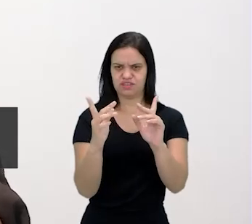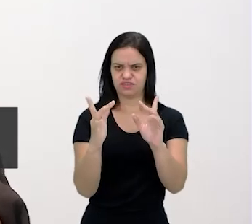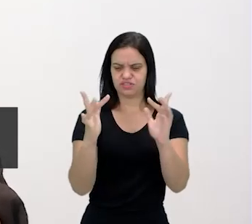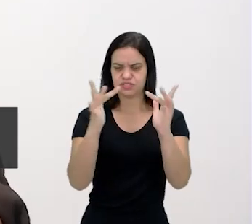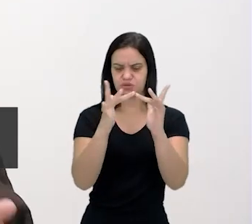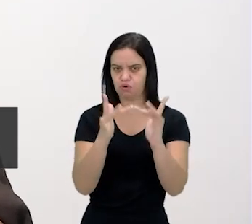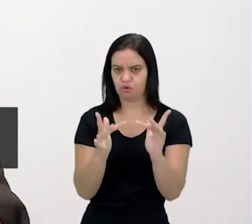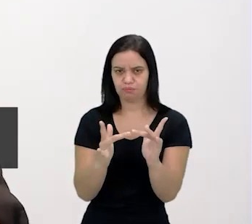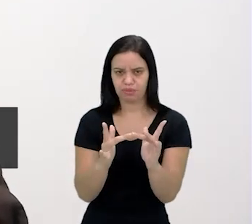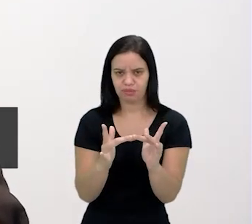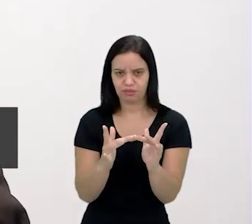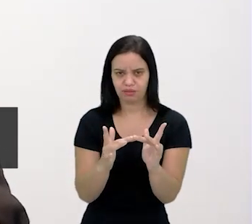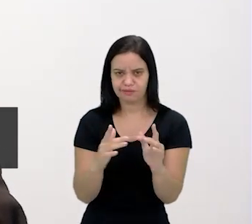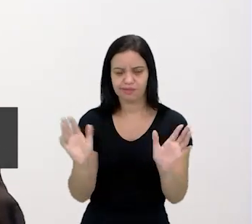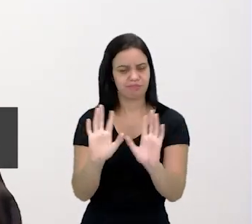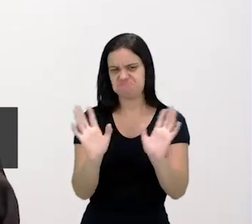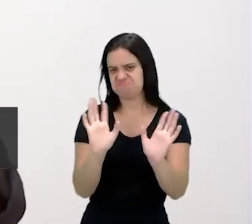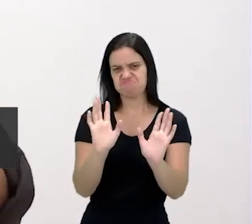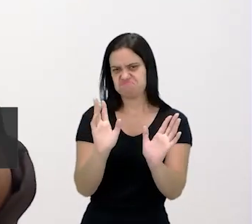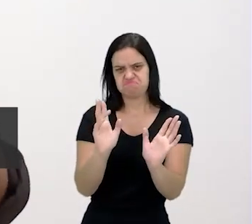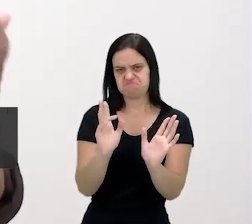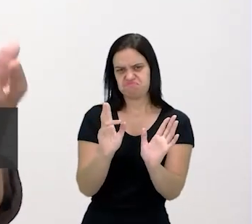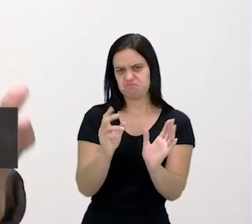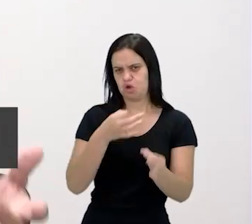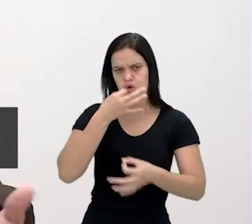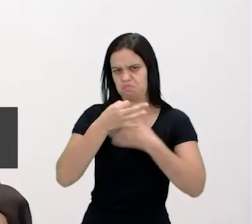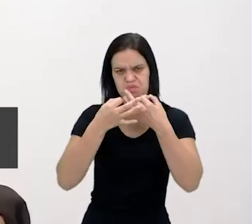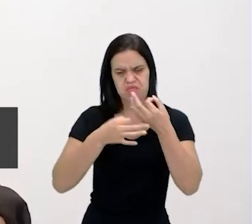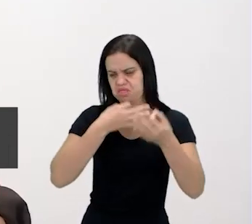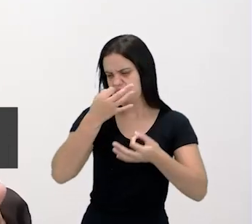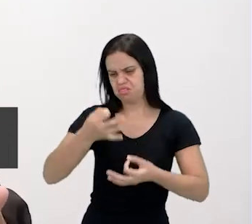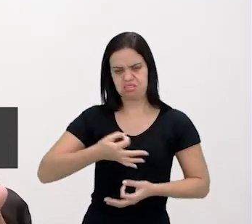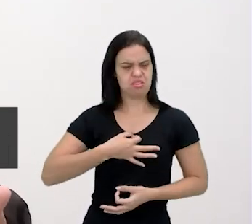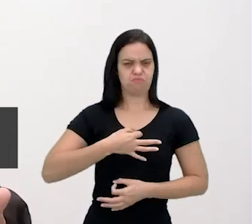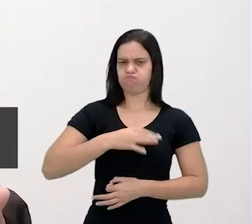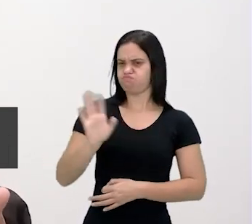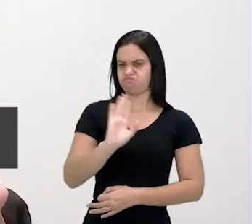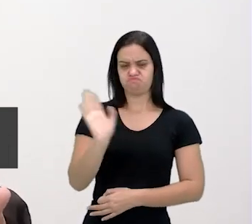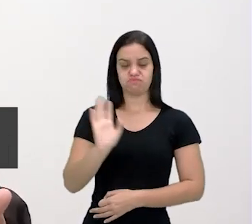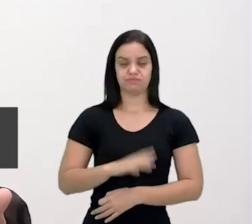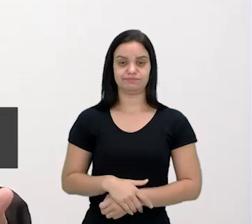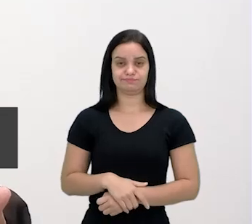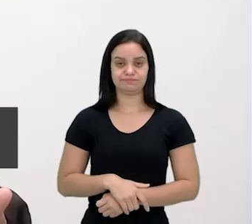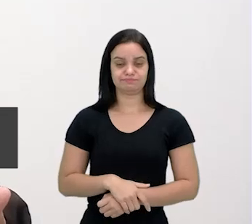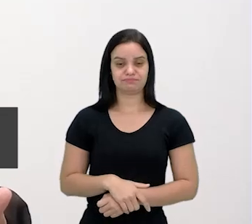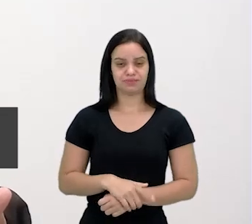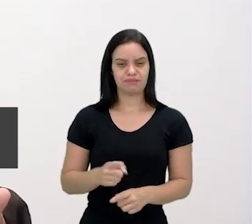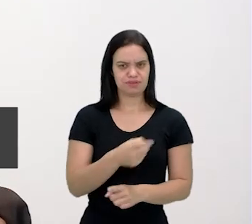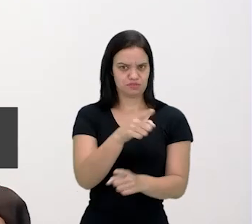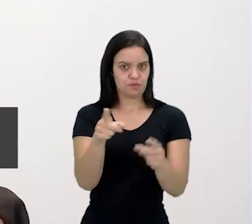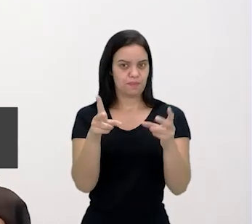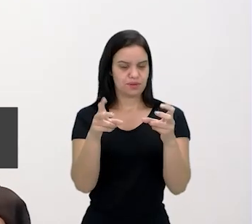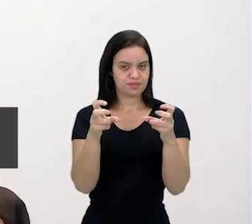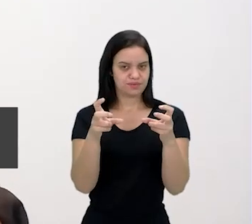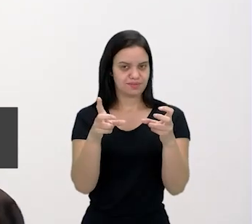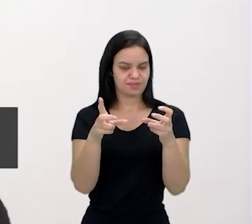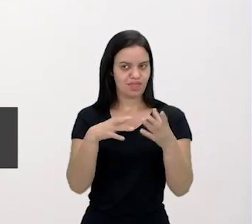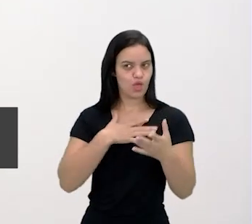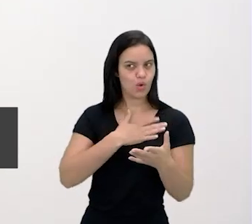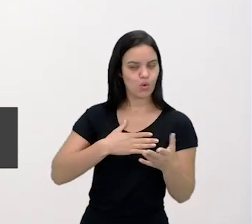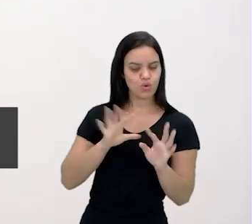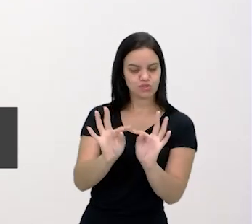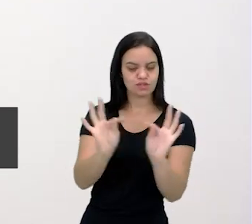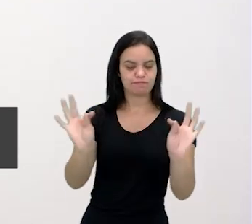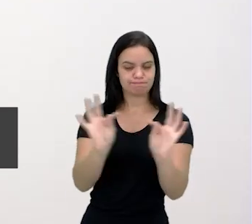lidar com alguém parecido que a gente, que dirá com alguém com defeitos diferentes da gente, né? Mas veja bem, eu gosto bastante da